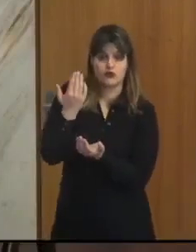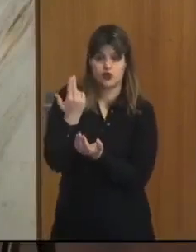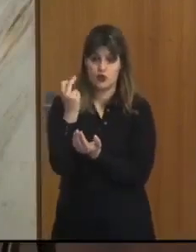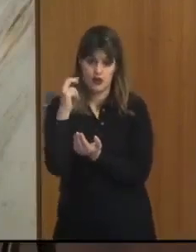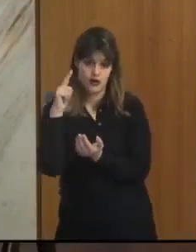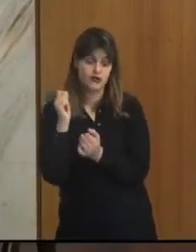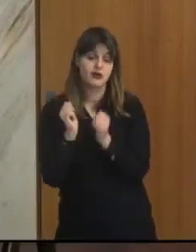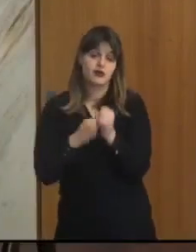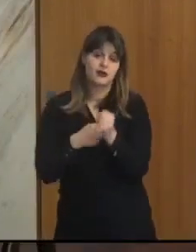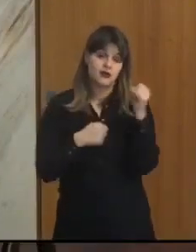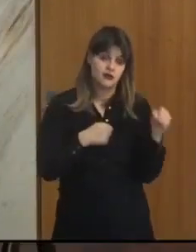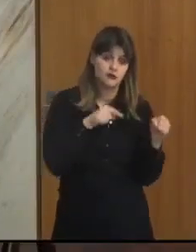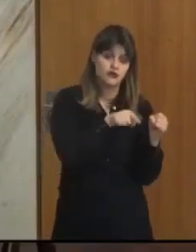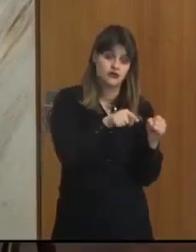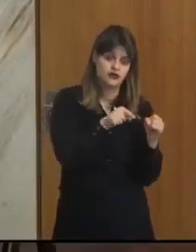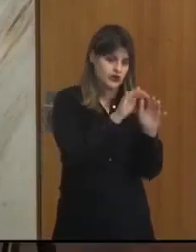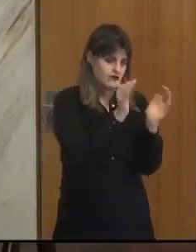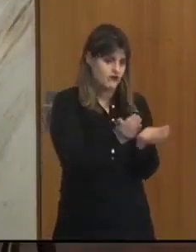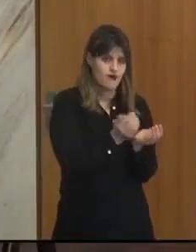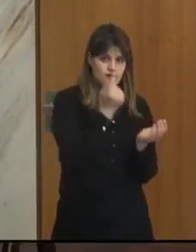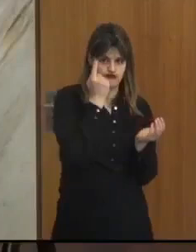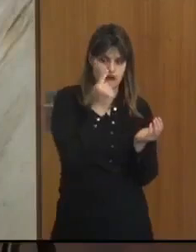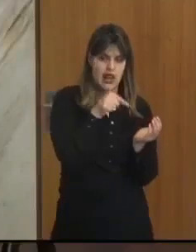esquerdo colocada a esfera armilar,